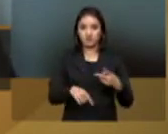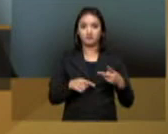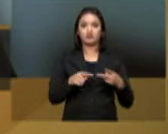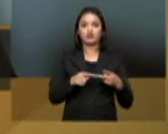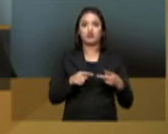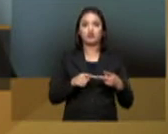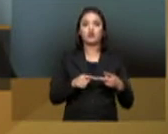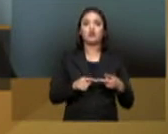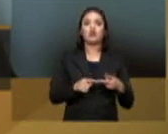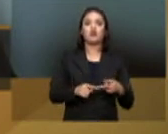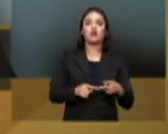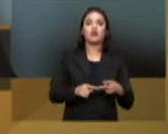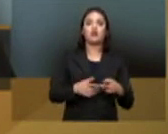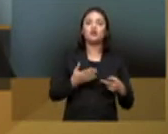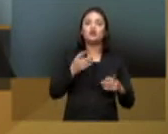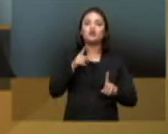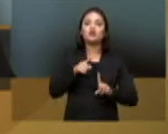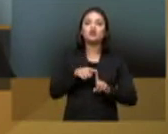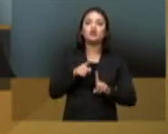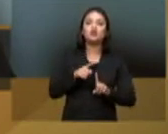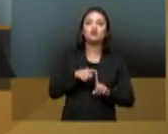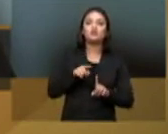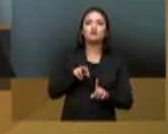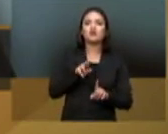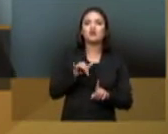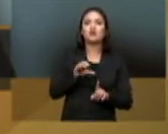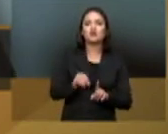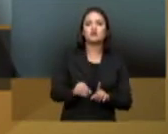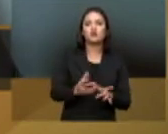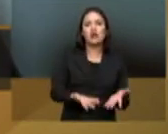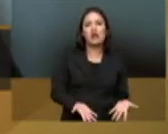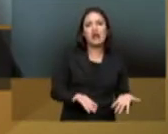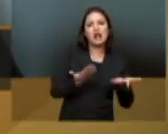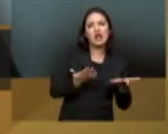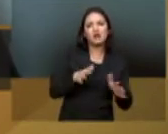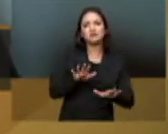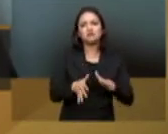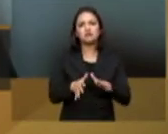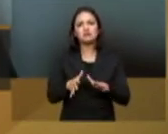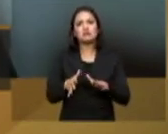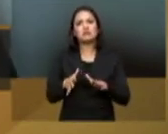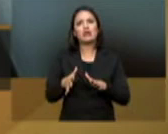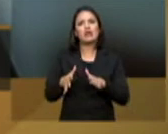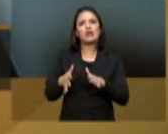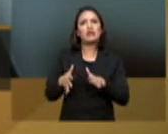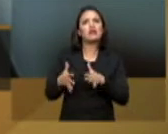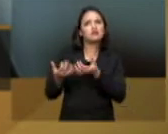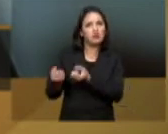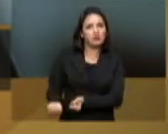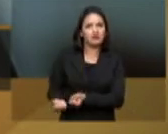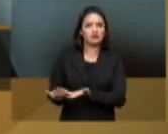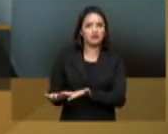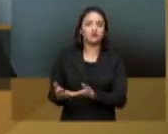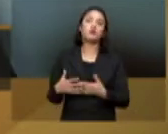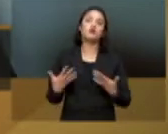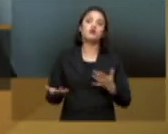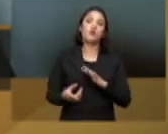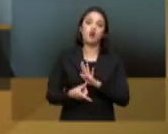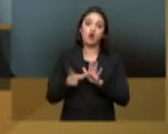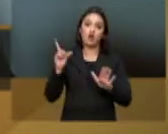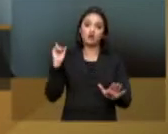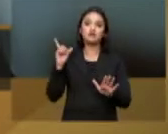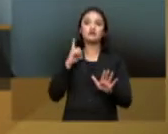risco leve, médio e grave. Ou seja, naquele julgado foram adotados os